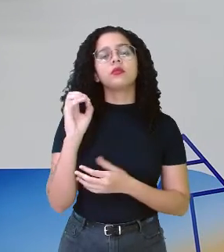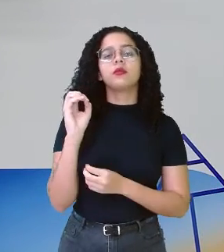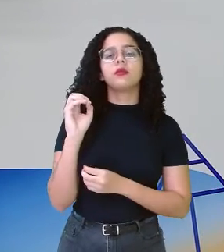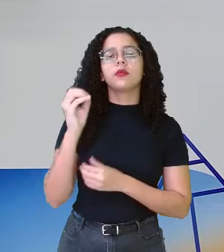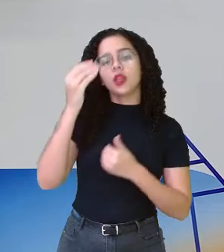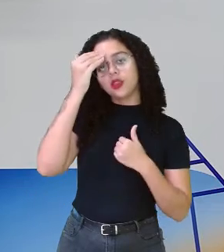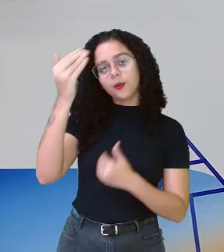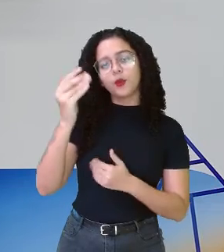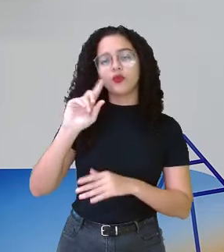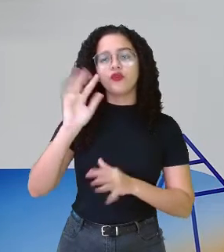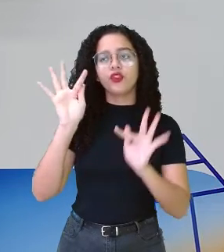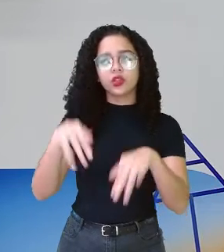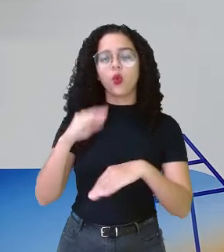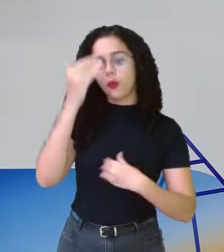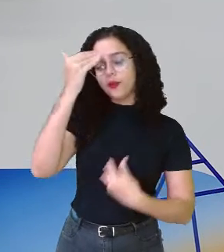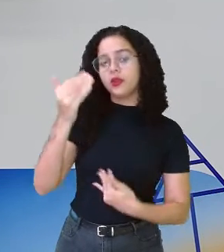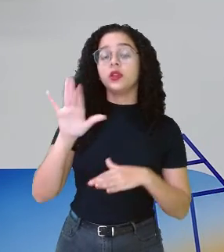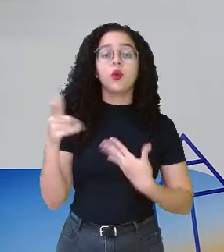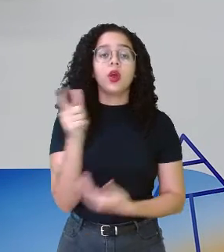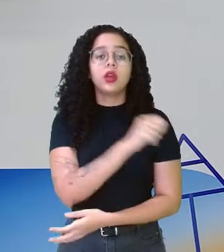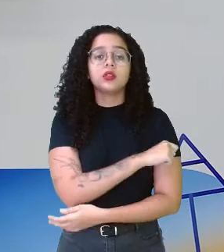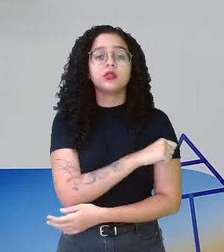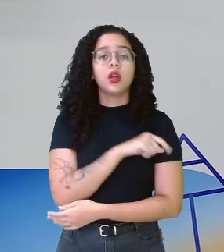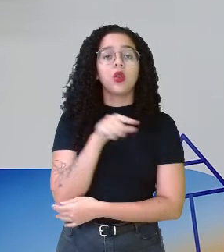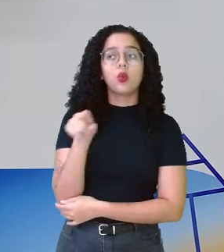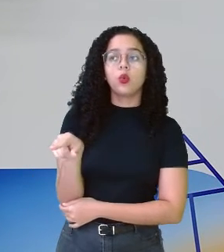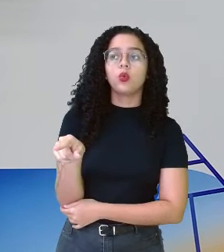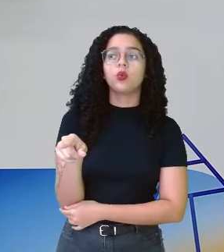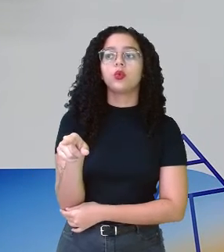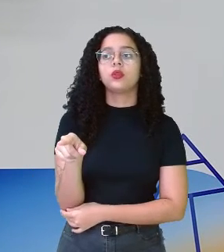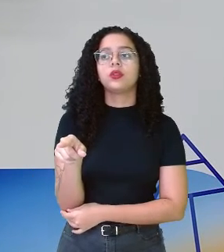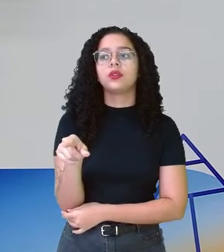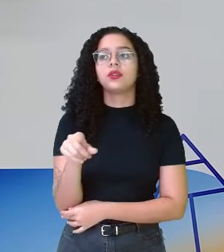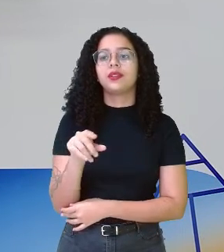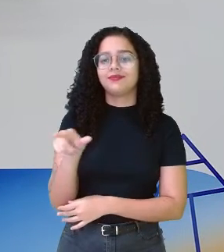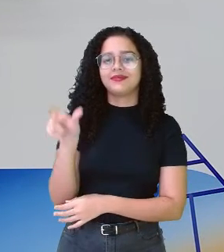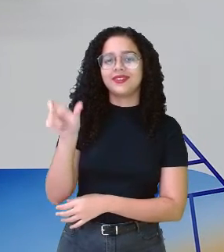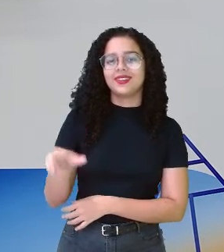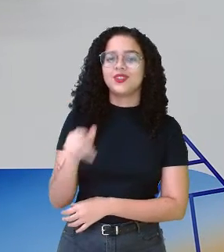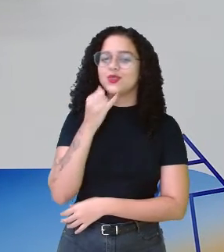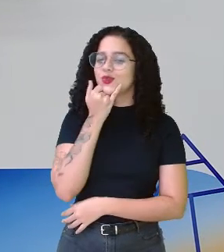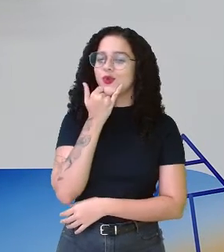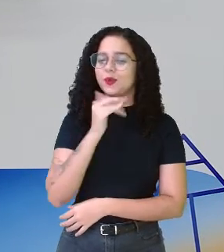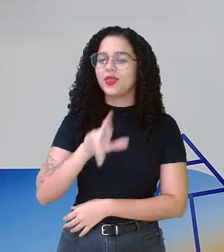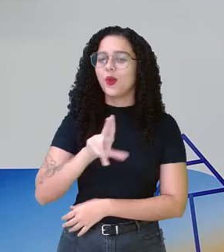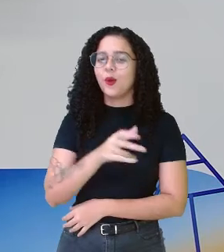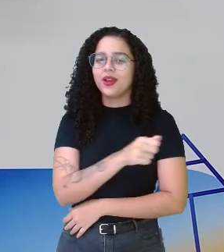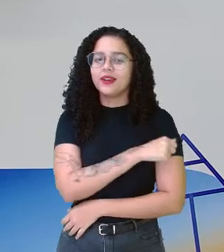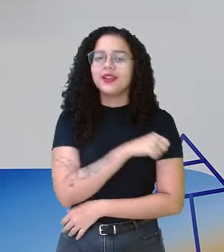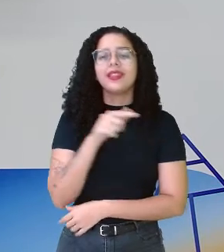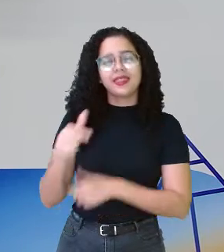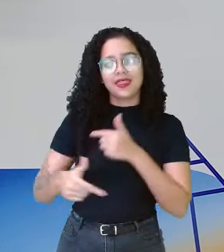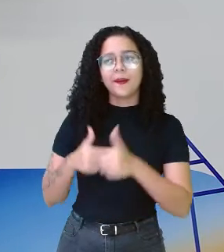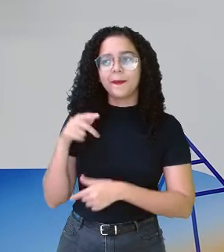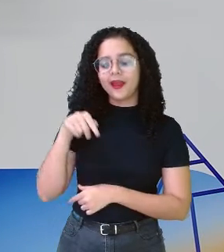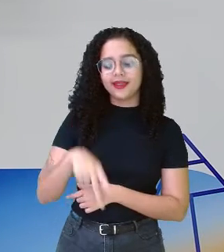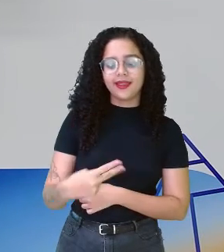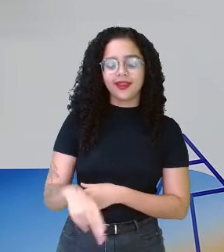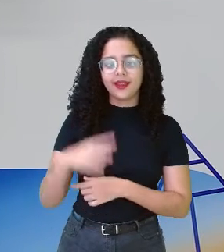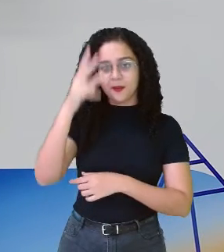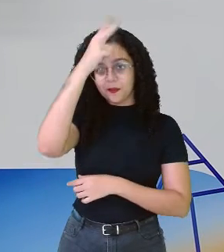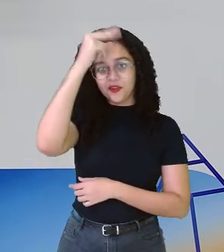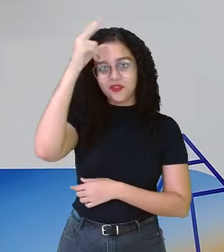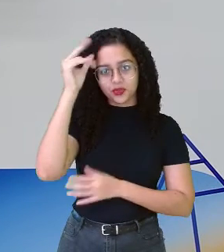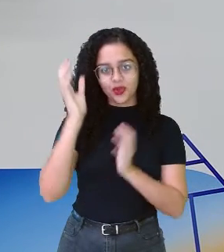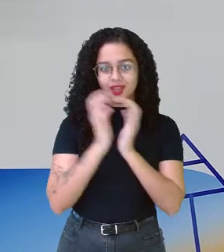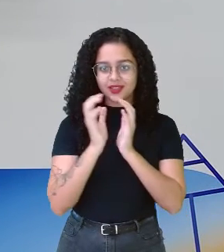me agradece. Então, esse estudante, esse estudante, perdão, ele não é estudante. Ele, inclusive, trabalha aqui na prefeitura do